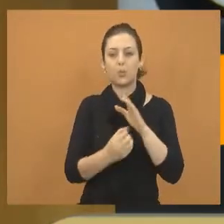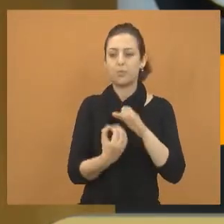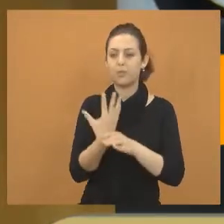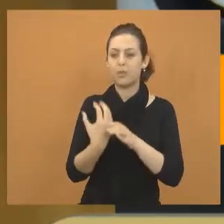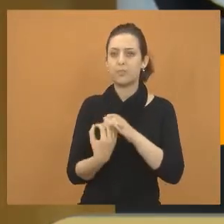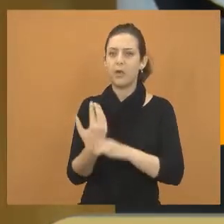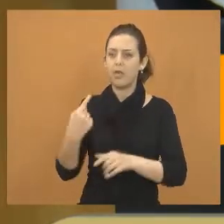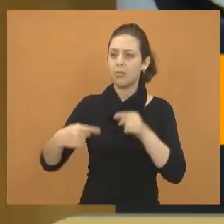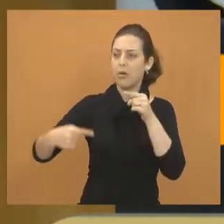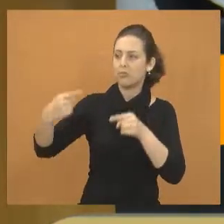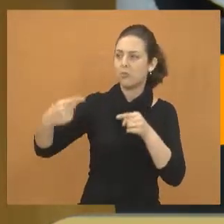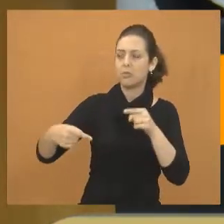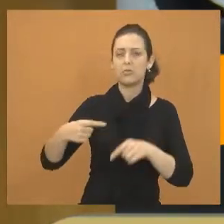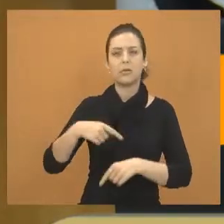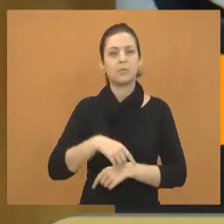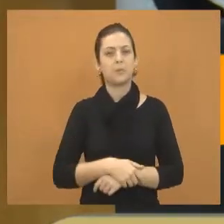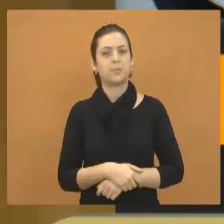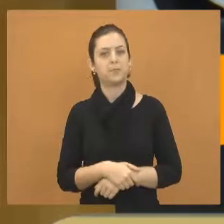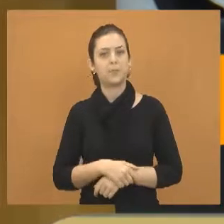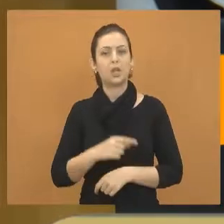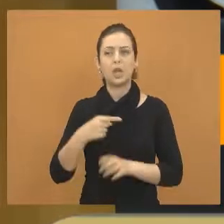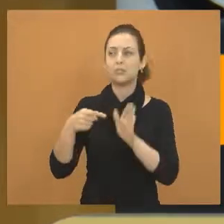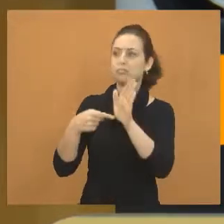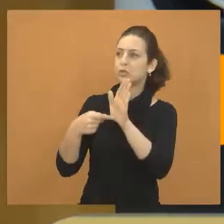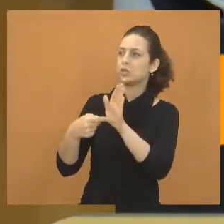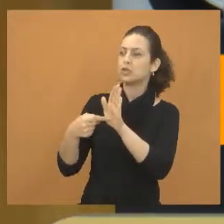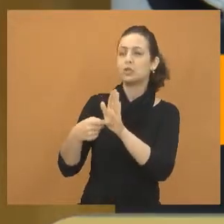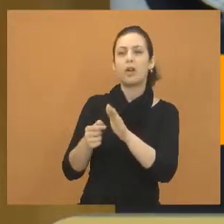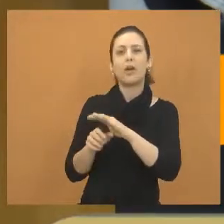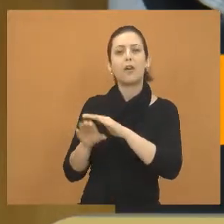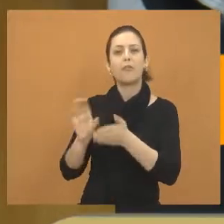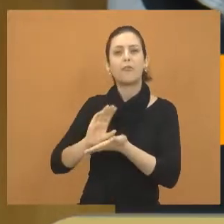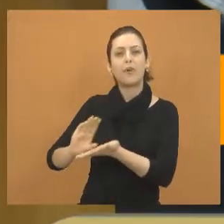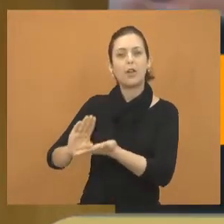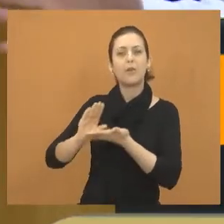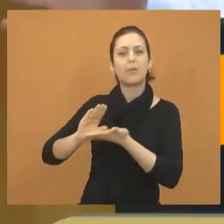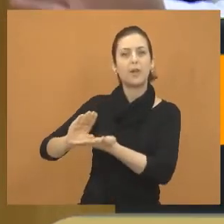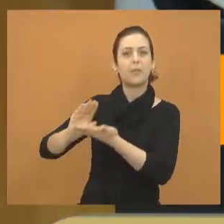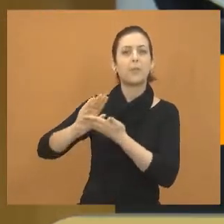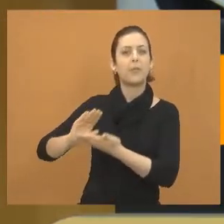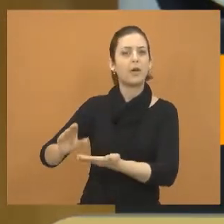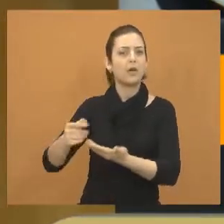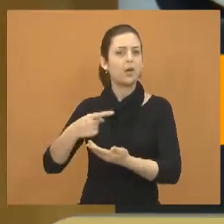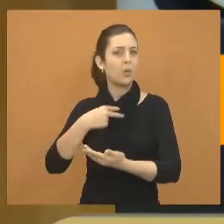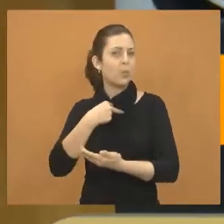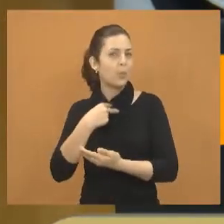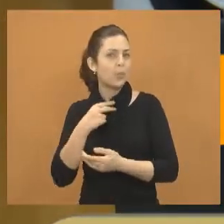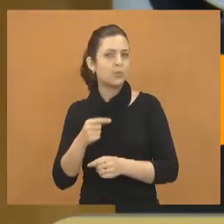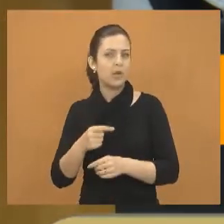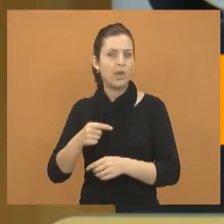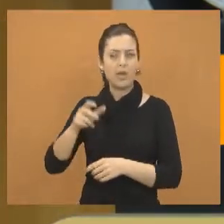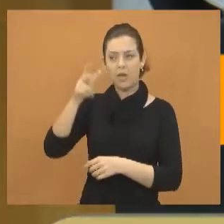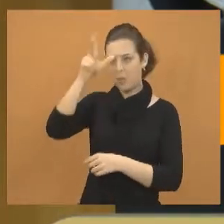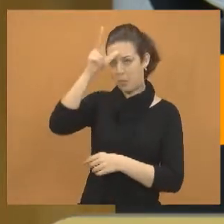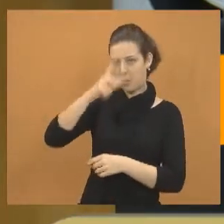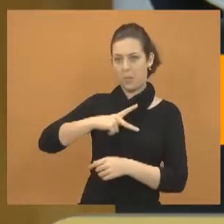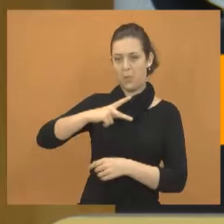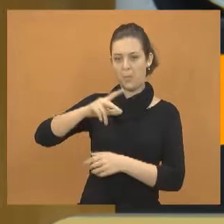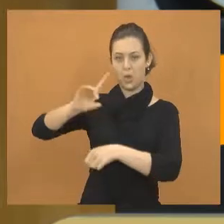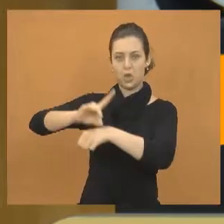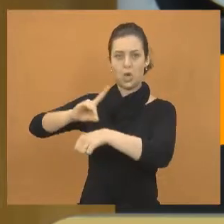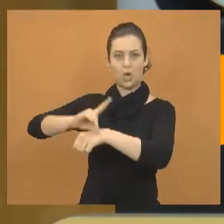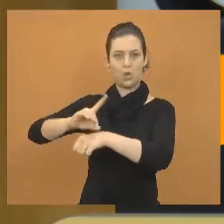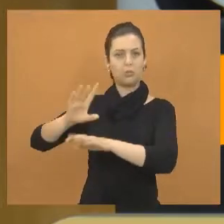possa, aqui nessa casa, indicar também essas verbas. Esse dinheiro não pode ser propriedade de ninguém, ele tem que ser propriedade